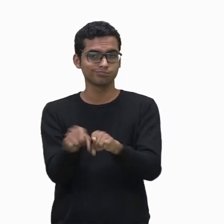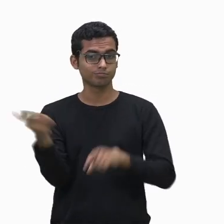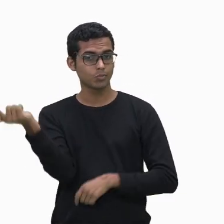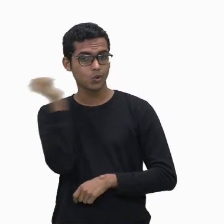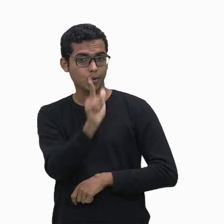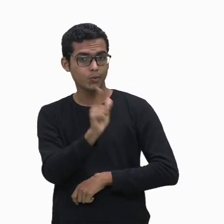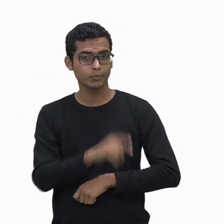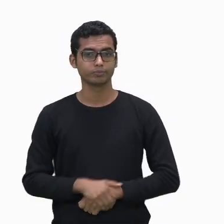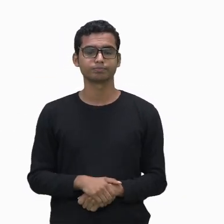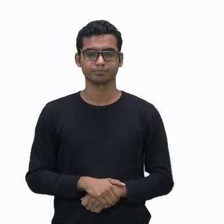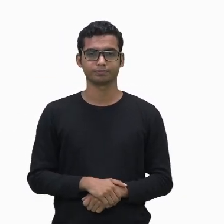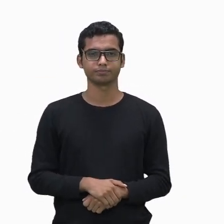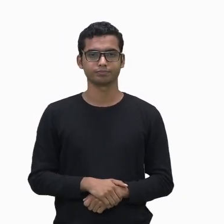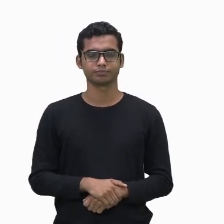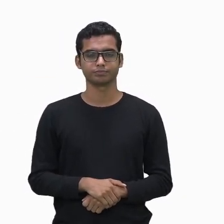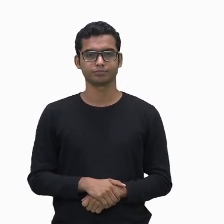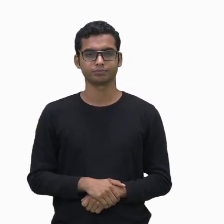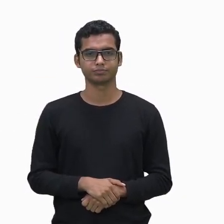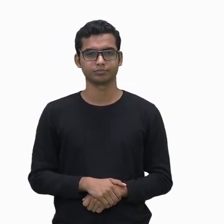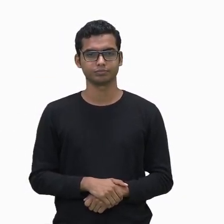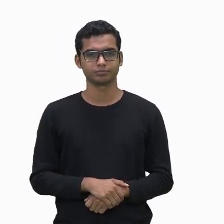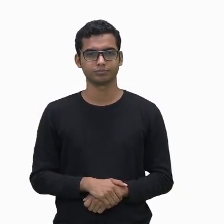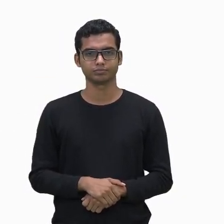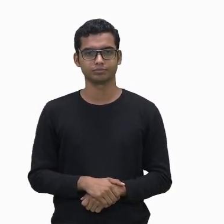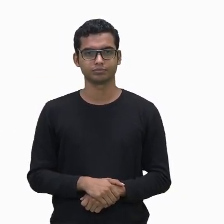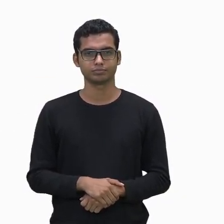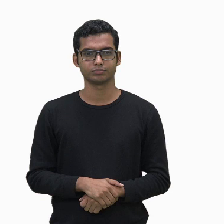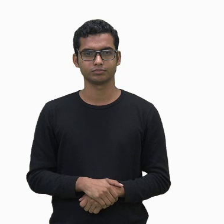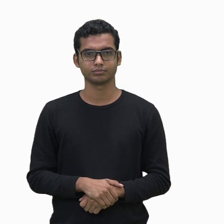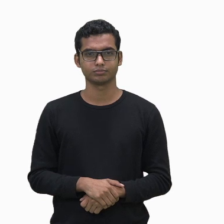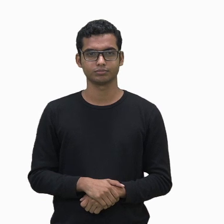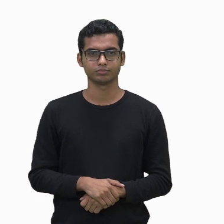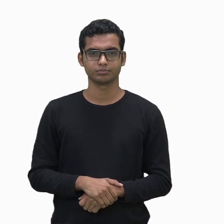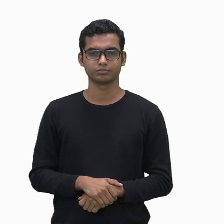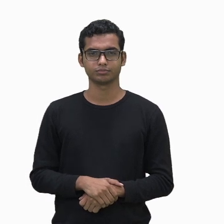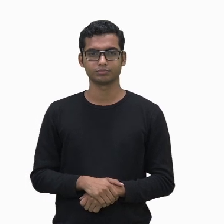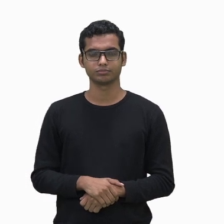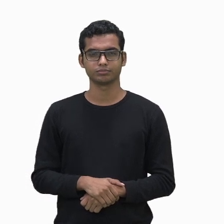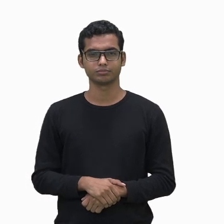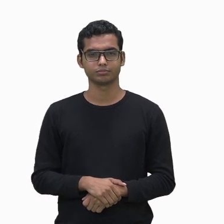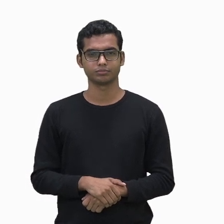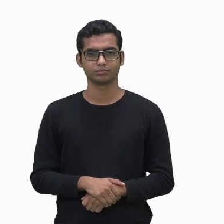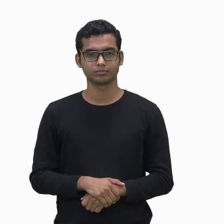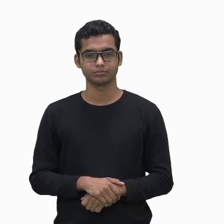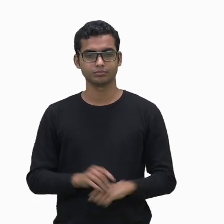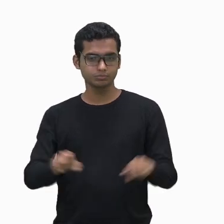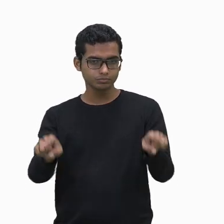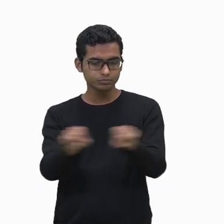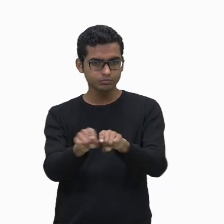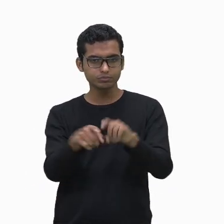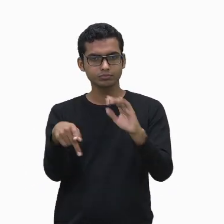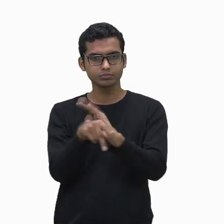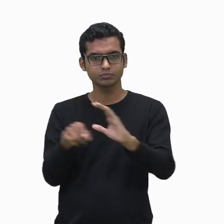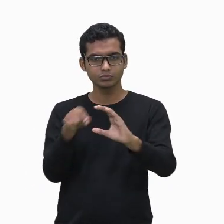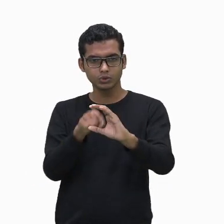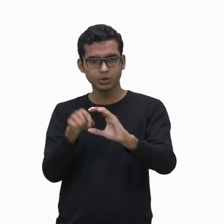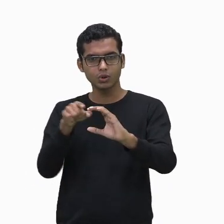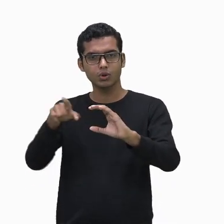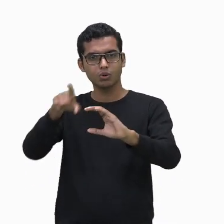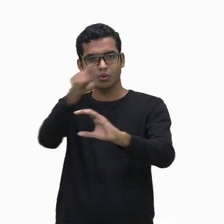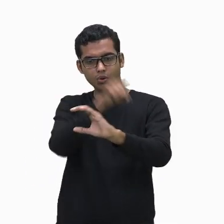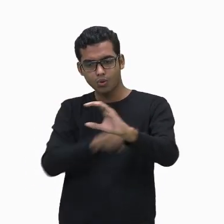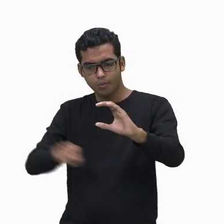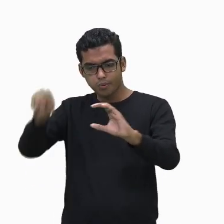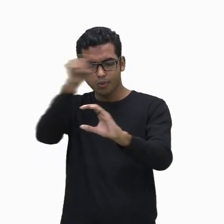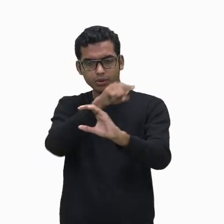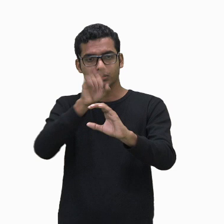Muitas vezes a gente vai chamar a circunferência na parte que está dentro, né? A